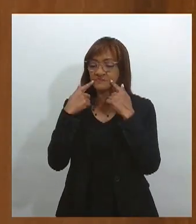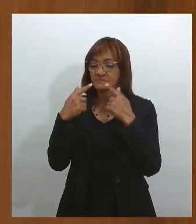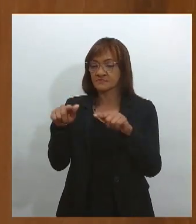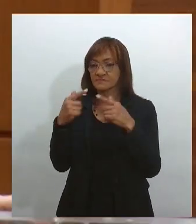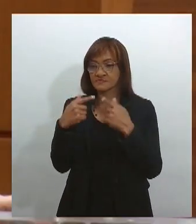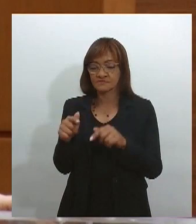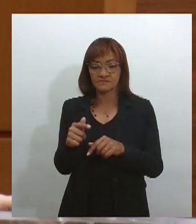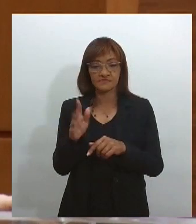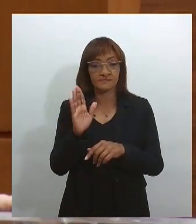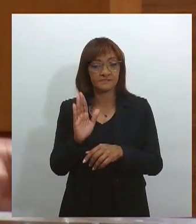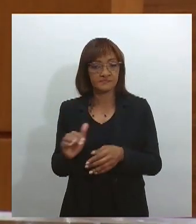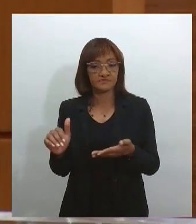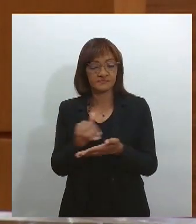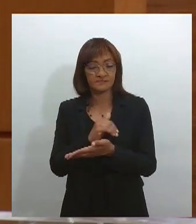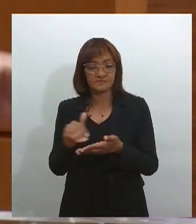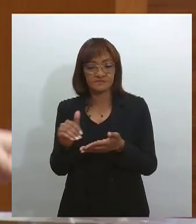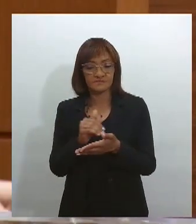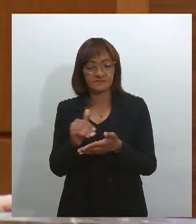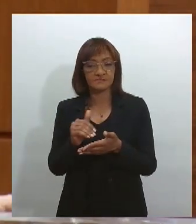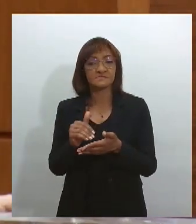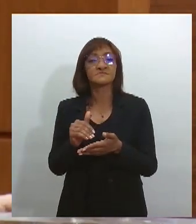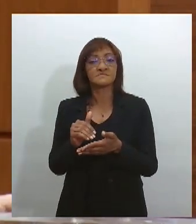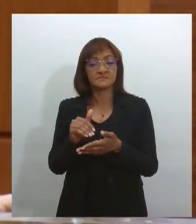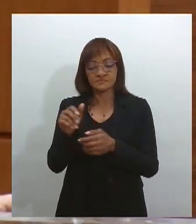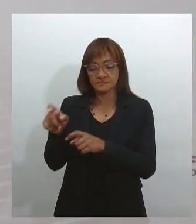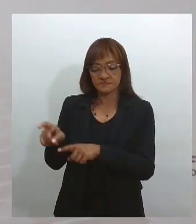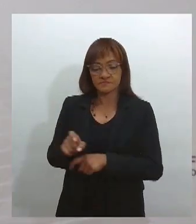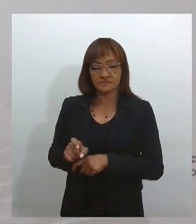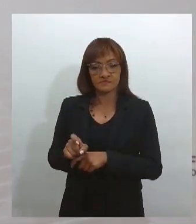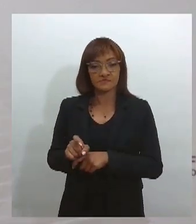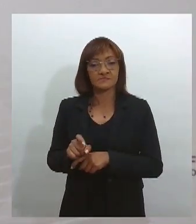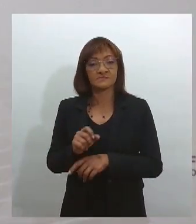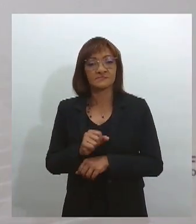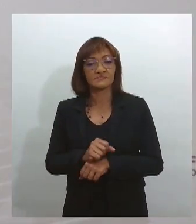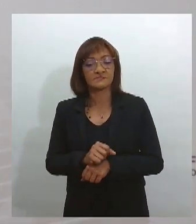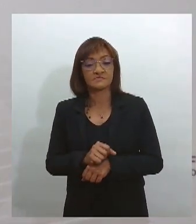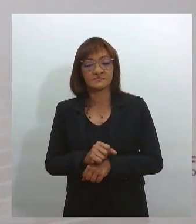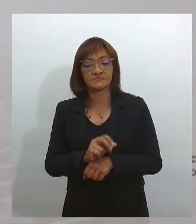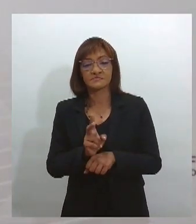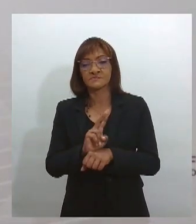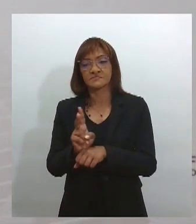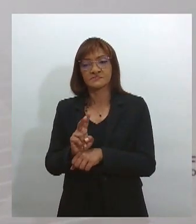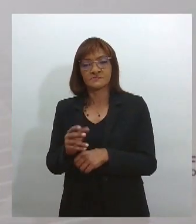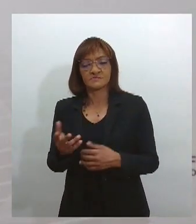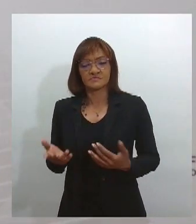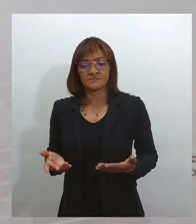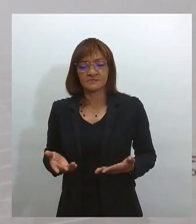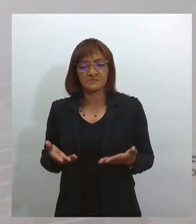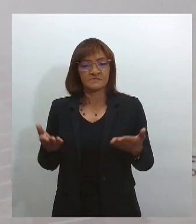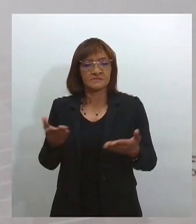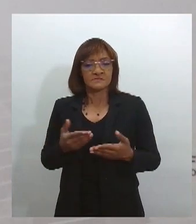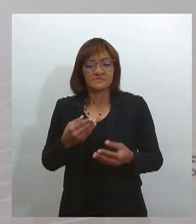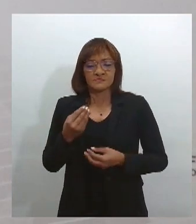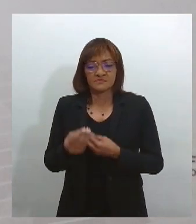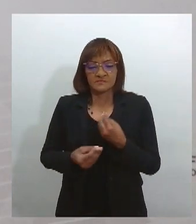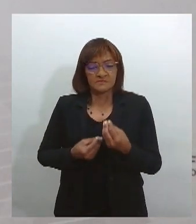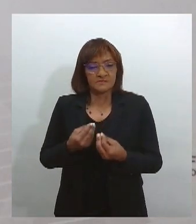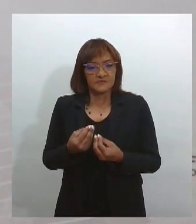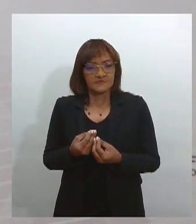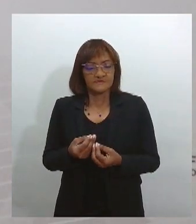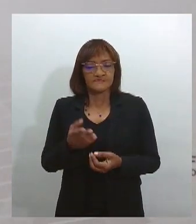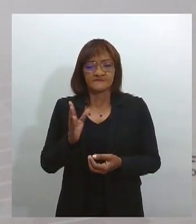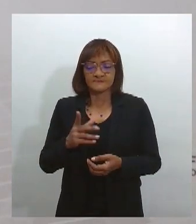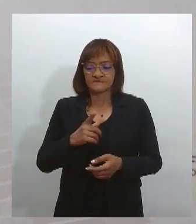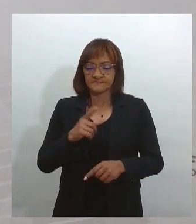da Fazenda a comerciantes no interior sergipano. Intensificou-se aqui as fiscalizações, os pesagens dos carros,